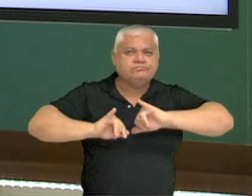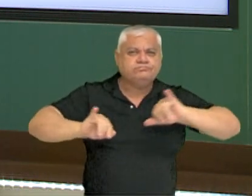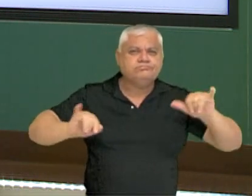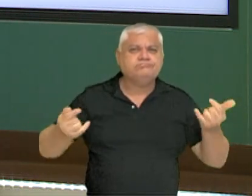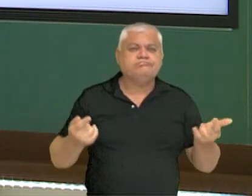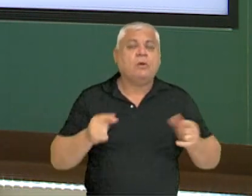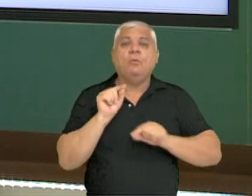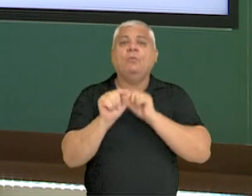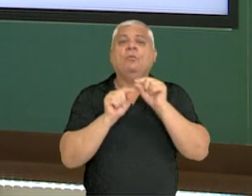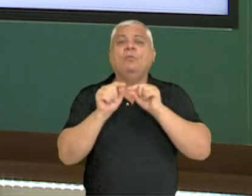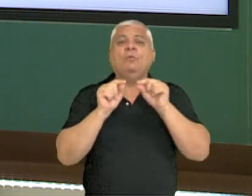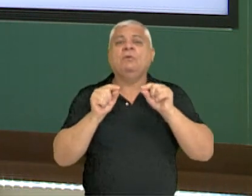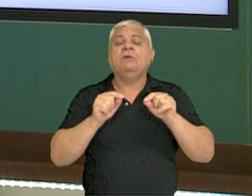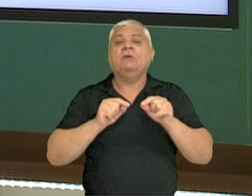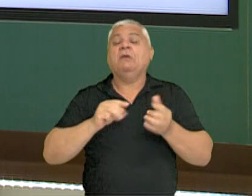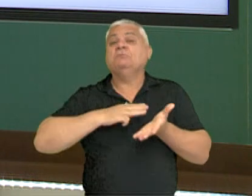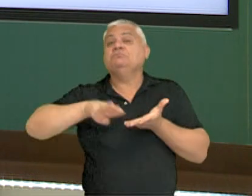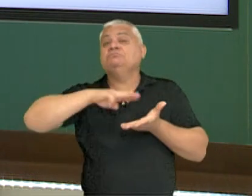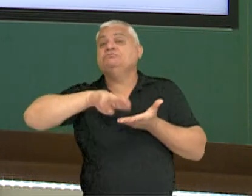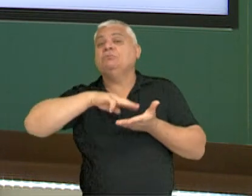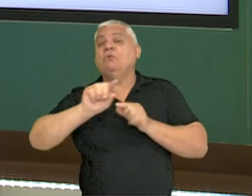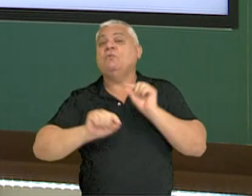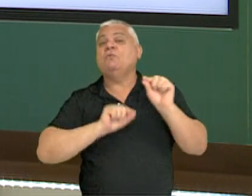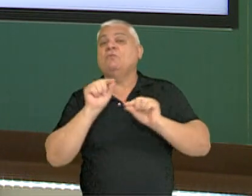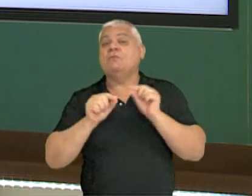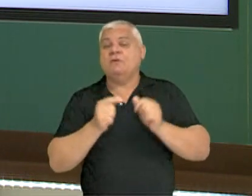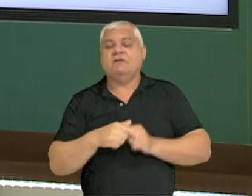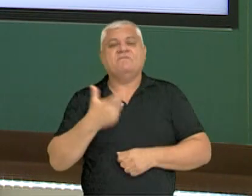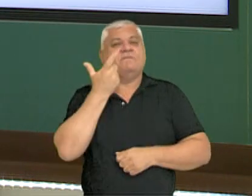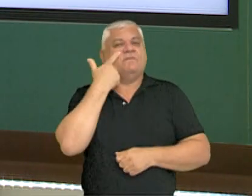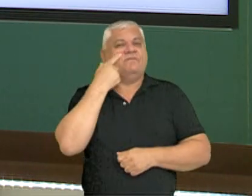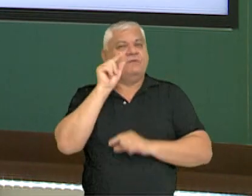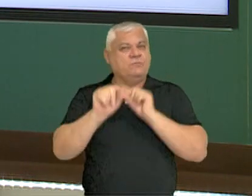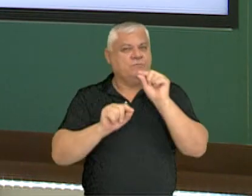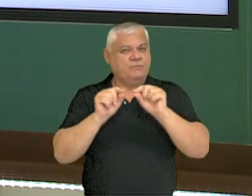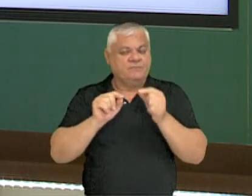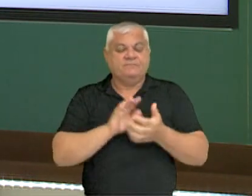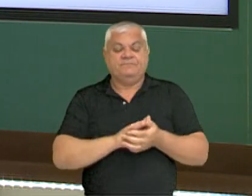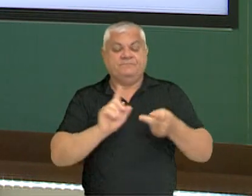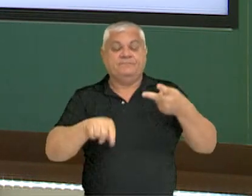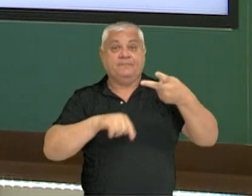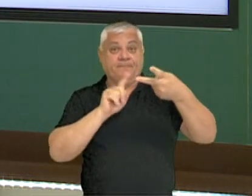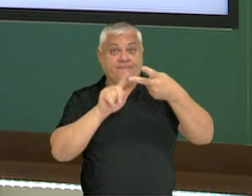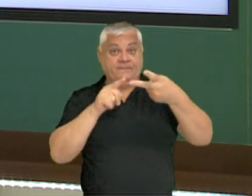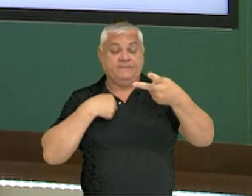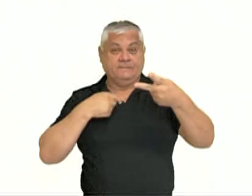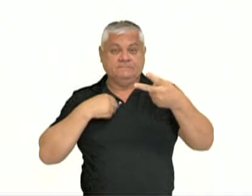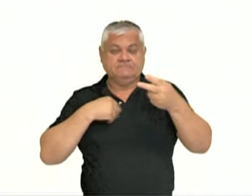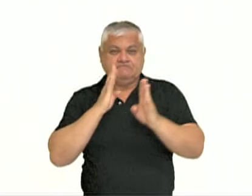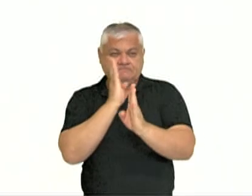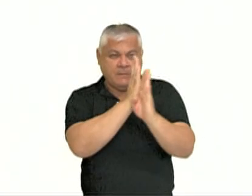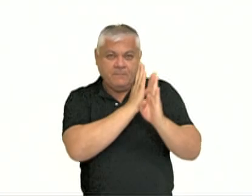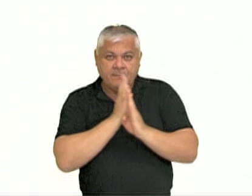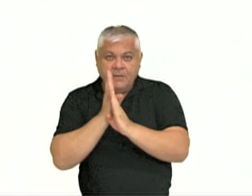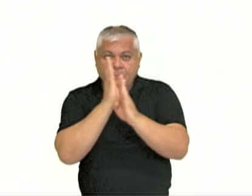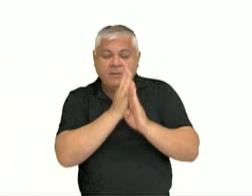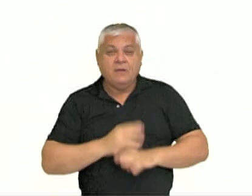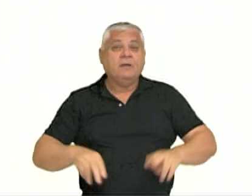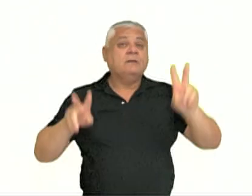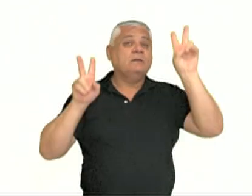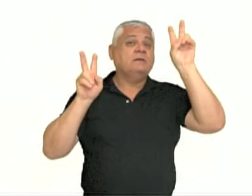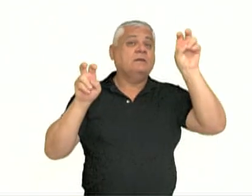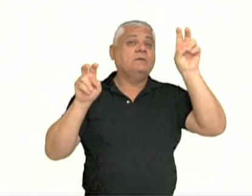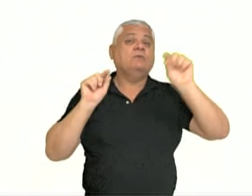Qual é a mensagem que ela pode trazer? Vamos ver daqui a pouquinho. Vamos identificar qual é o assunto. Toda notícia tem um